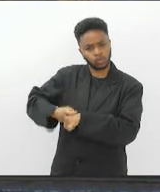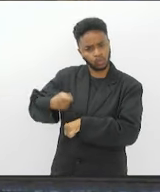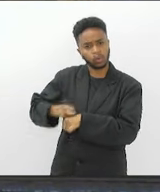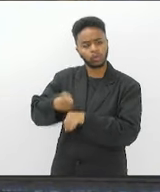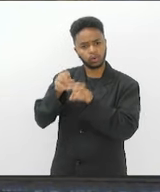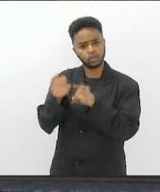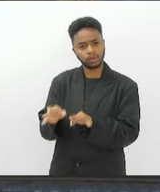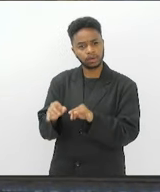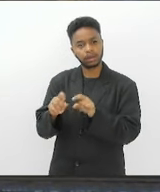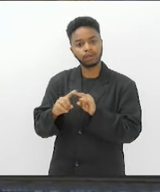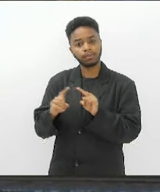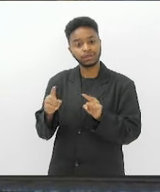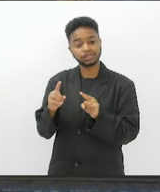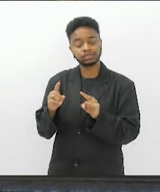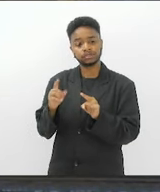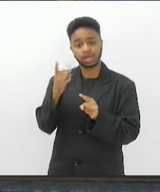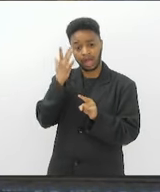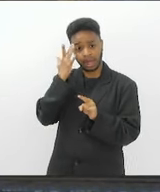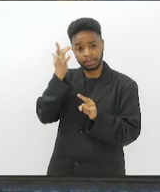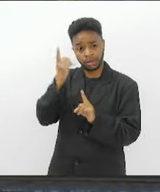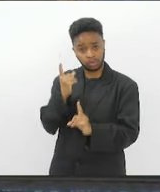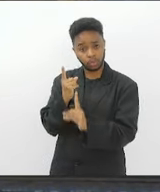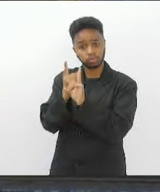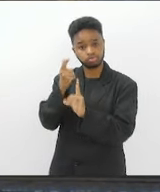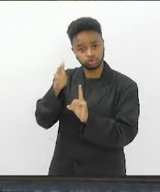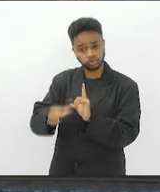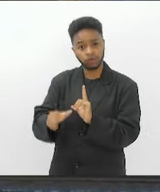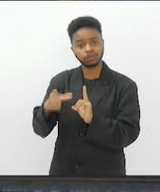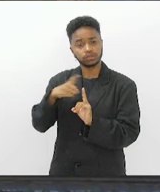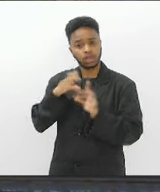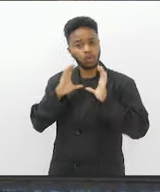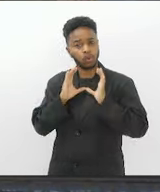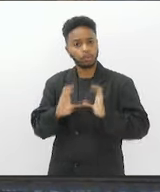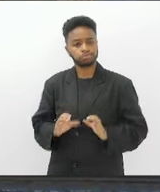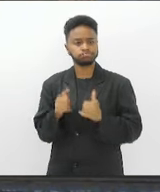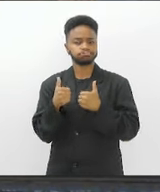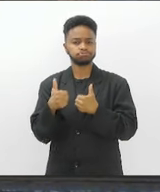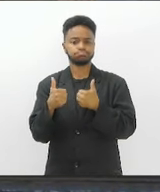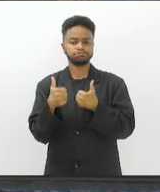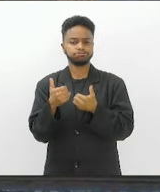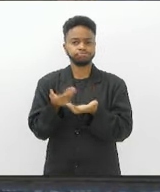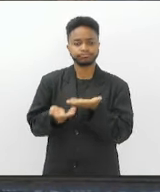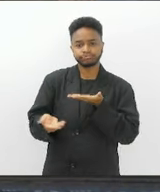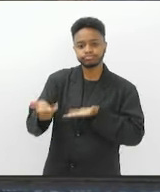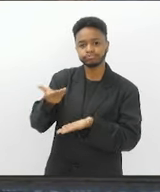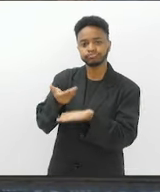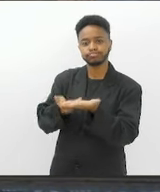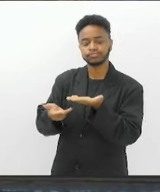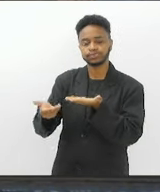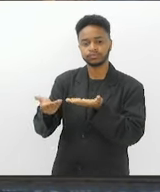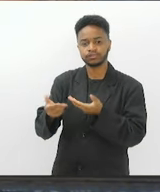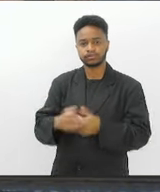encontrar no dia seguinte e ter uma postura das mais republicanas que eu já vi.